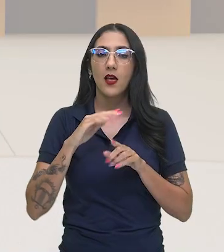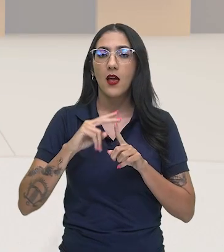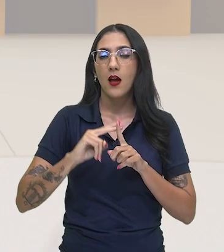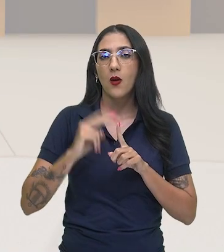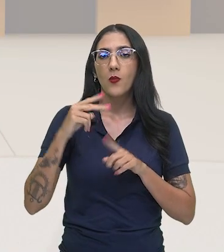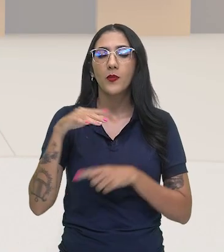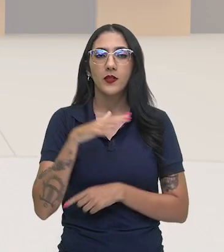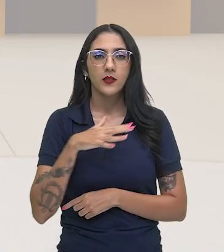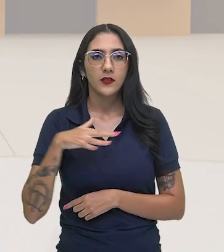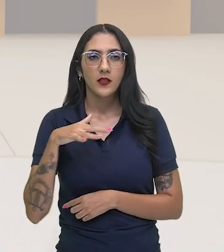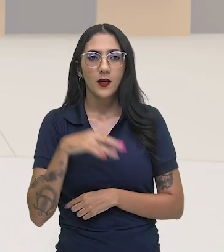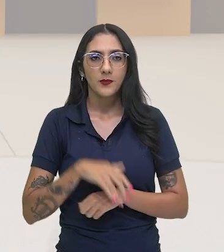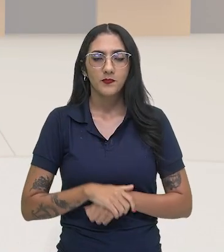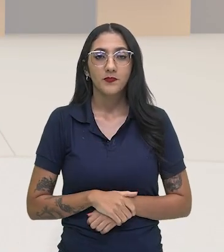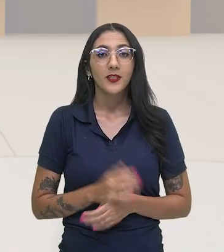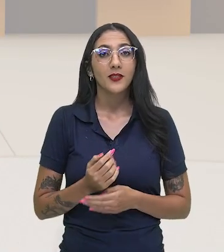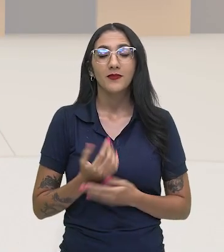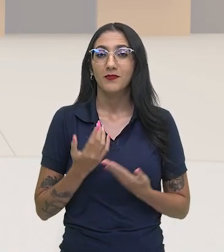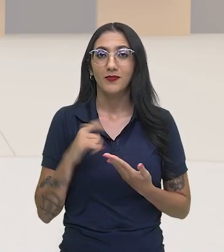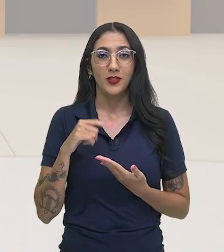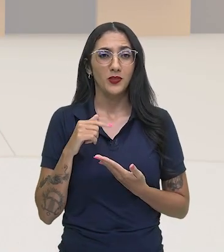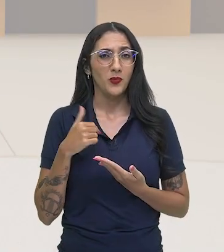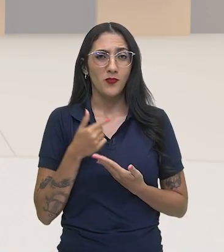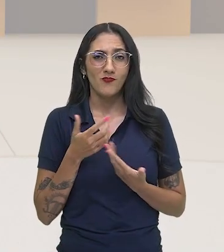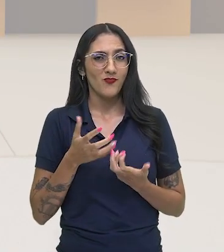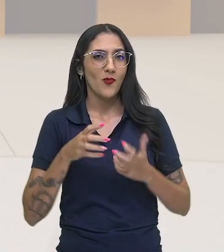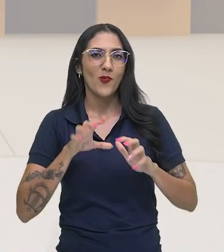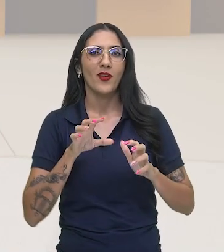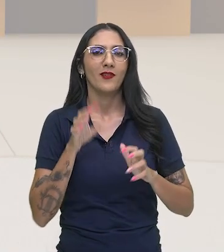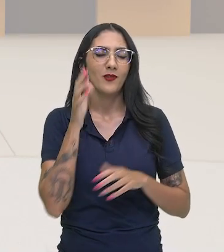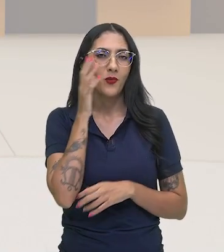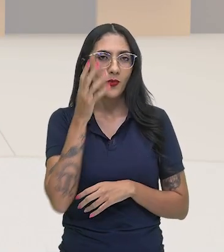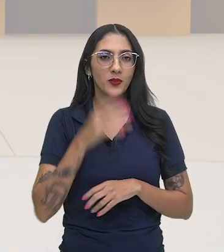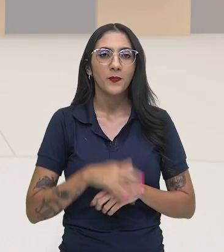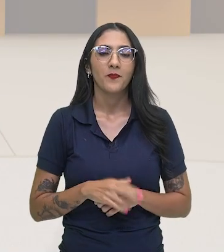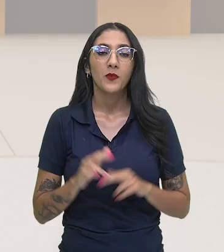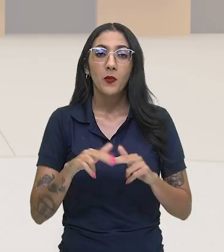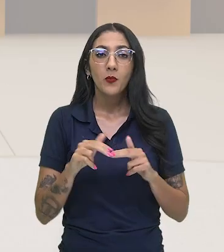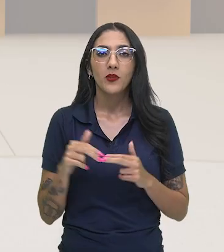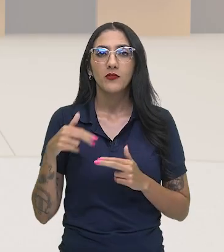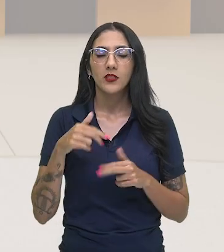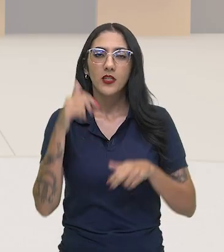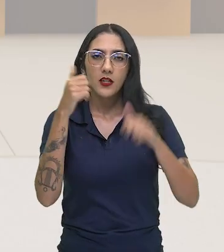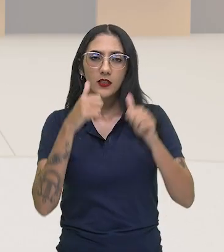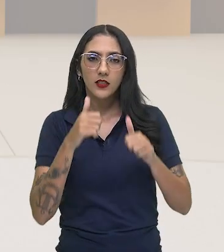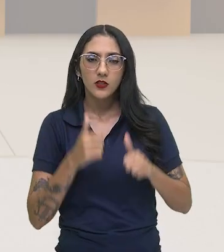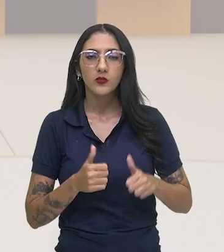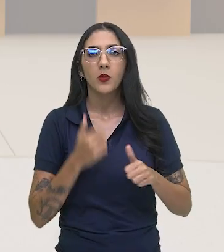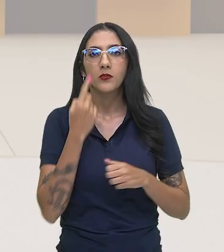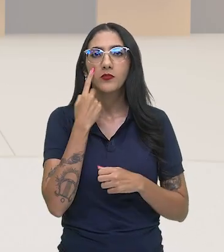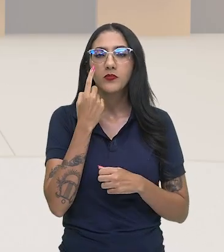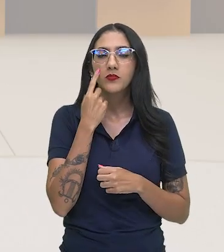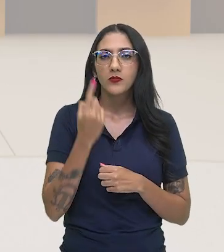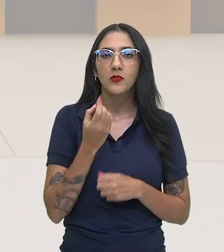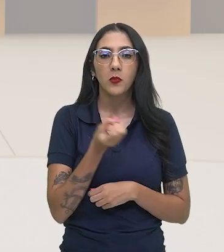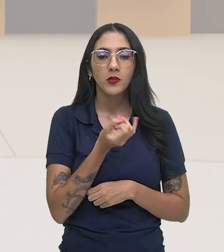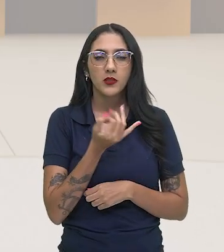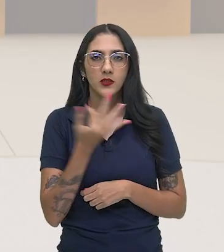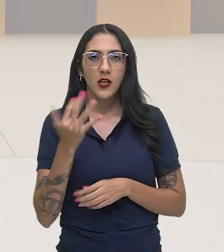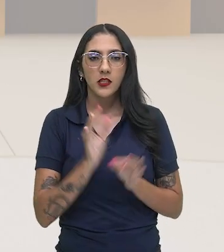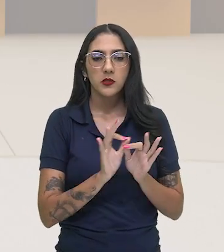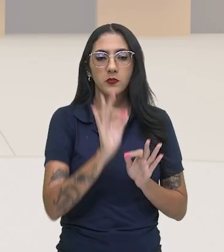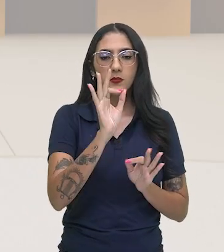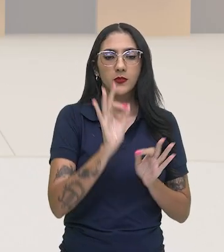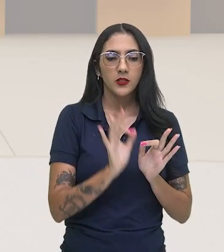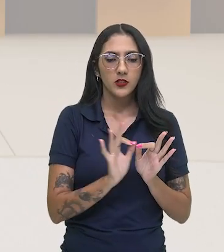né? E não é o que a gente quer que aconteça, né, professora? Não mesmo. Então, a gente verificou ali qual foi a medida que aumentou daquela